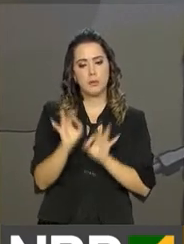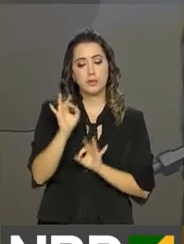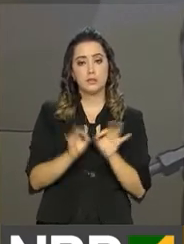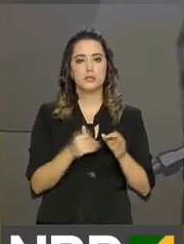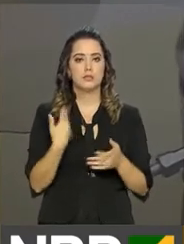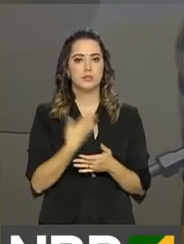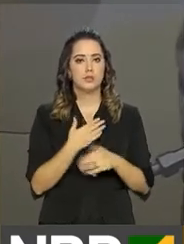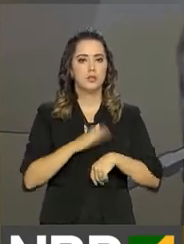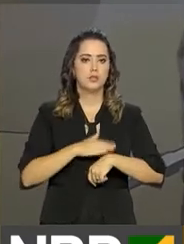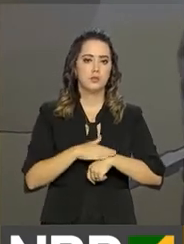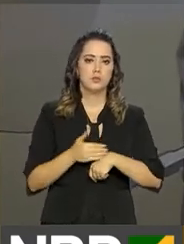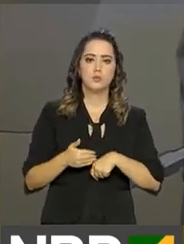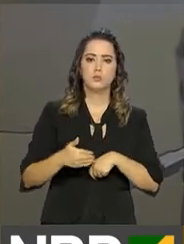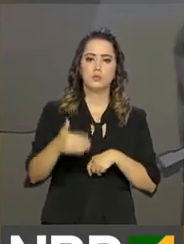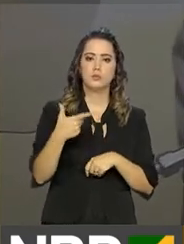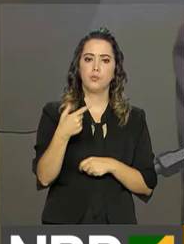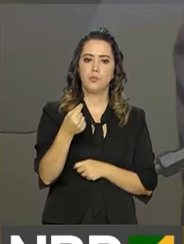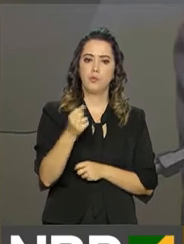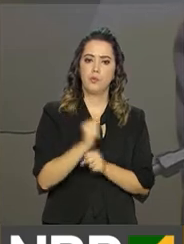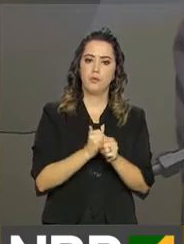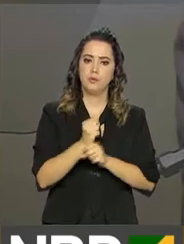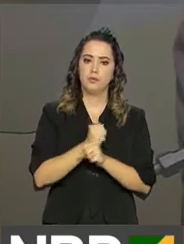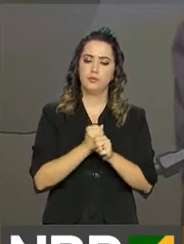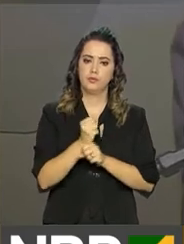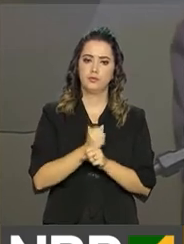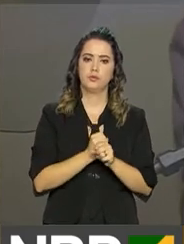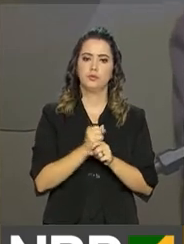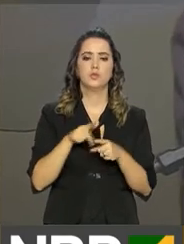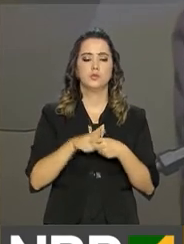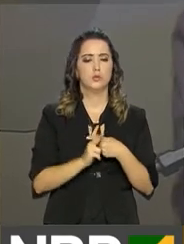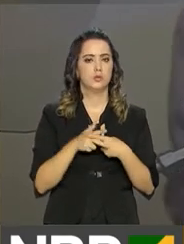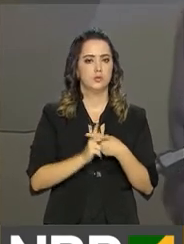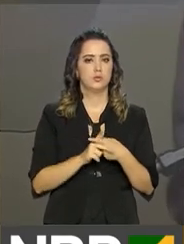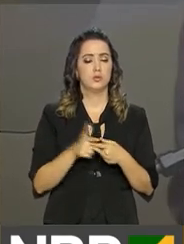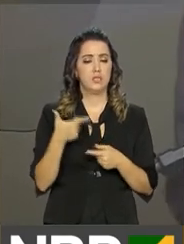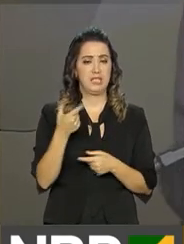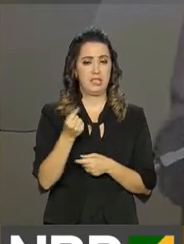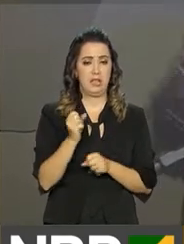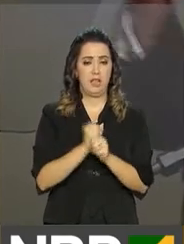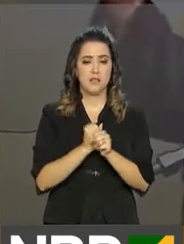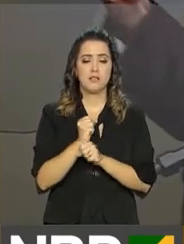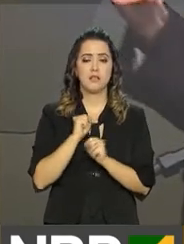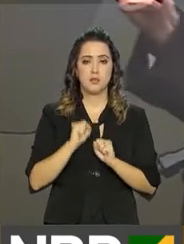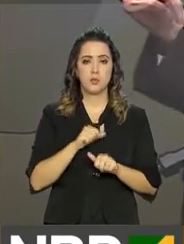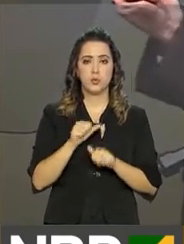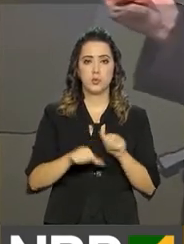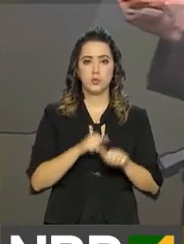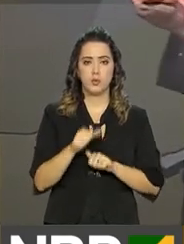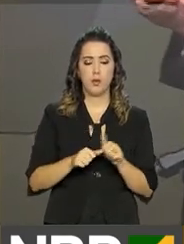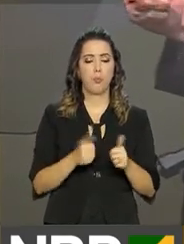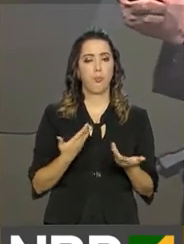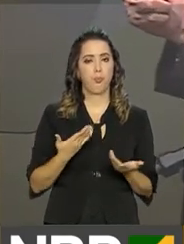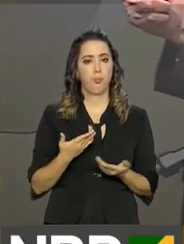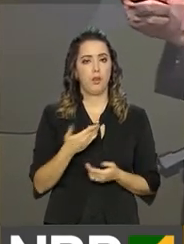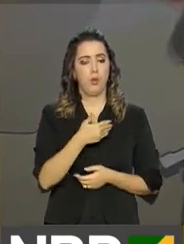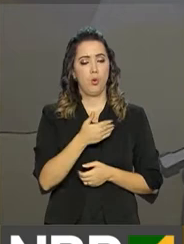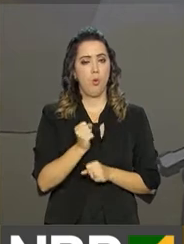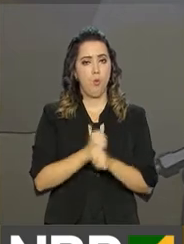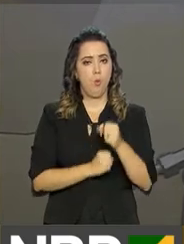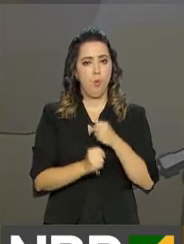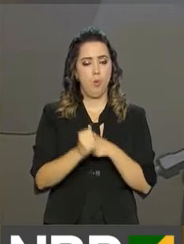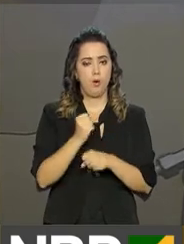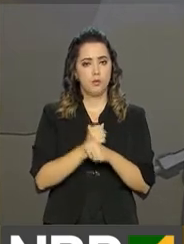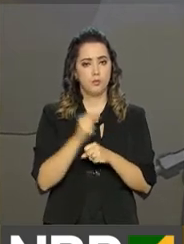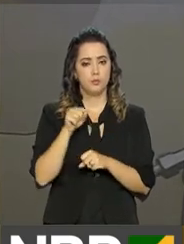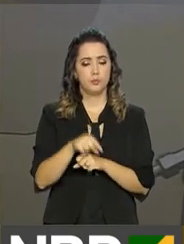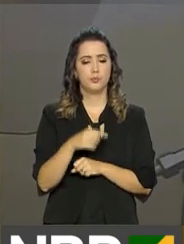com um certo prazo. Um prazo de 20 anos, revisável daqui a 10 anos. Então, no ano passado, 179 bilhões